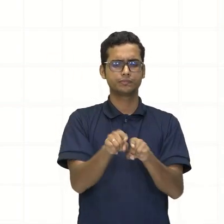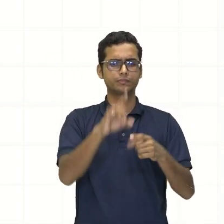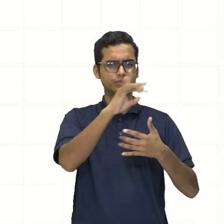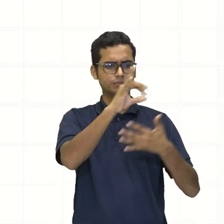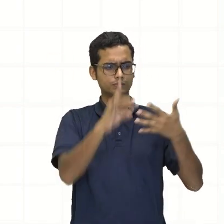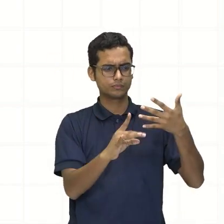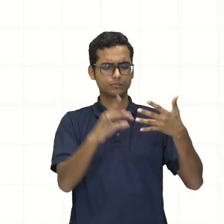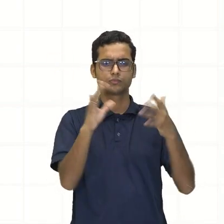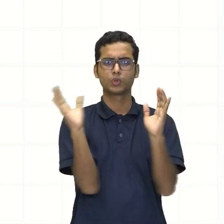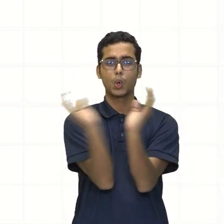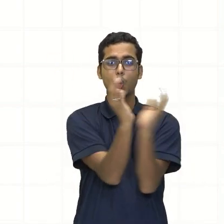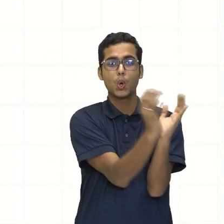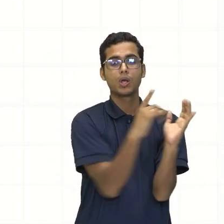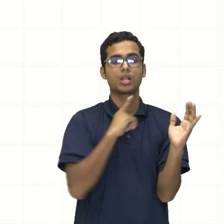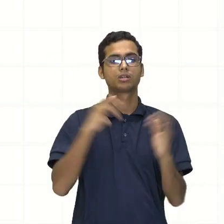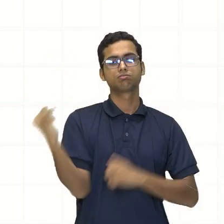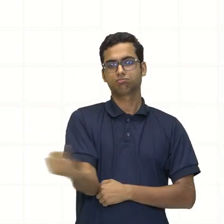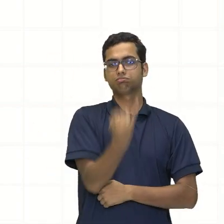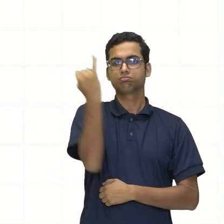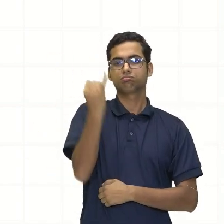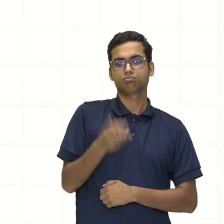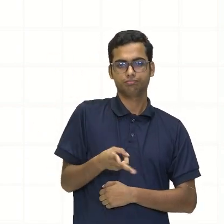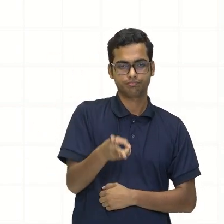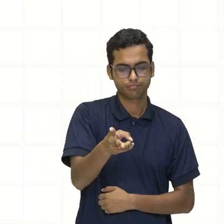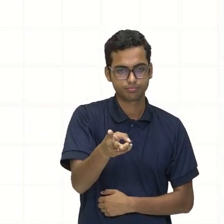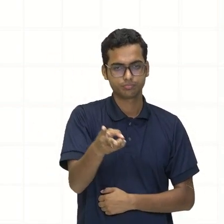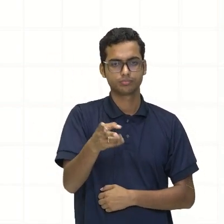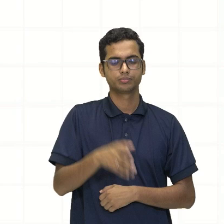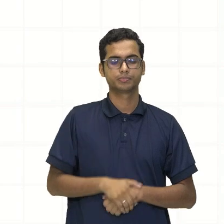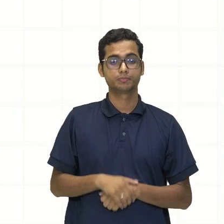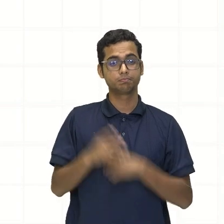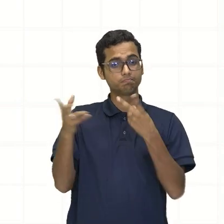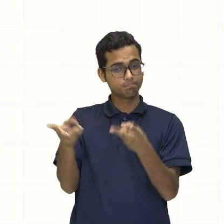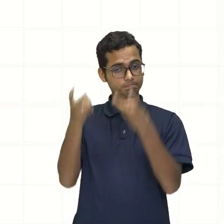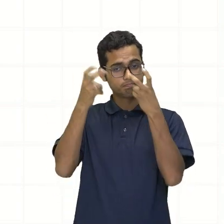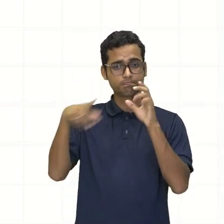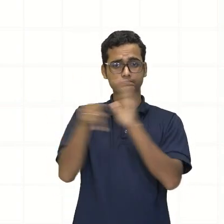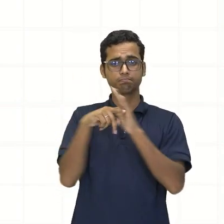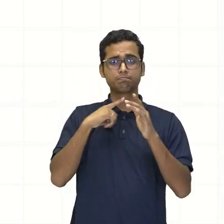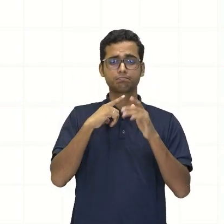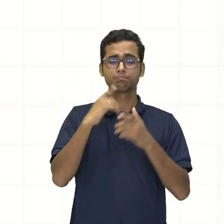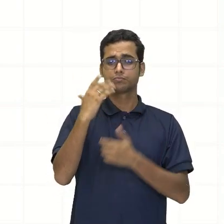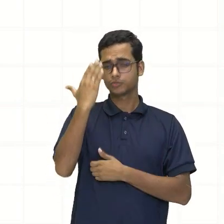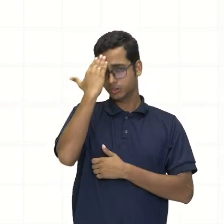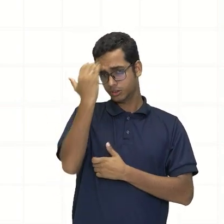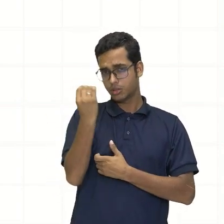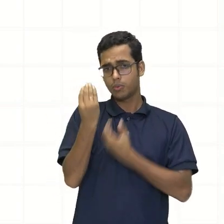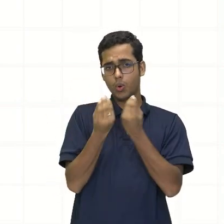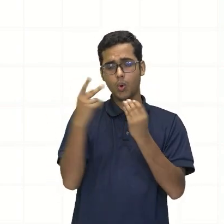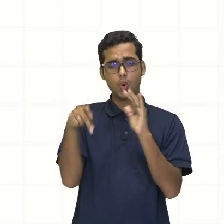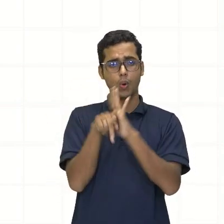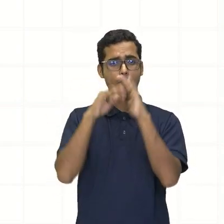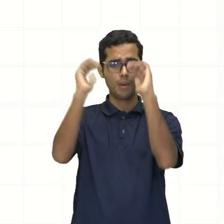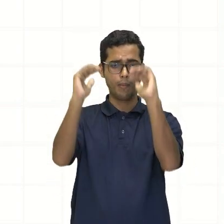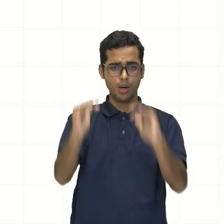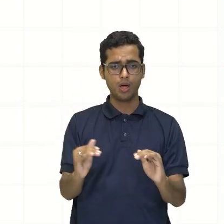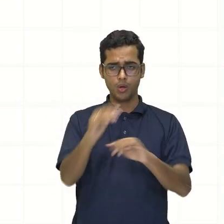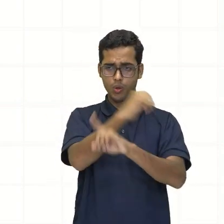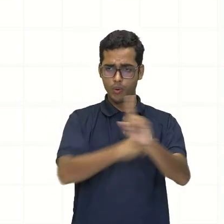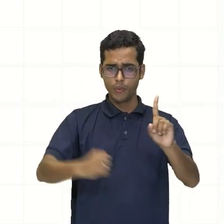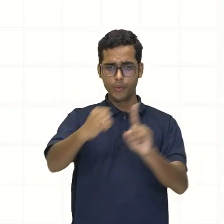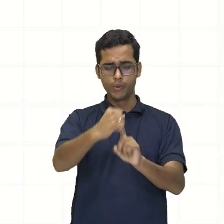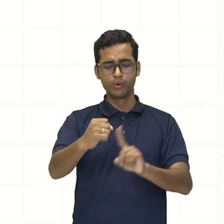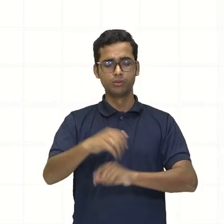possui a sua importância, havendo ali o reconhecimento do seu lugar dentro daquela estrutura da